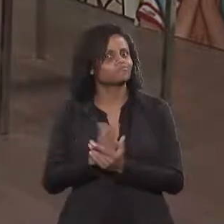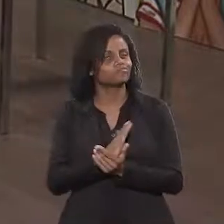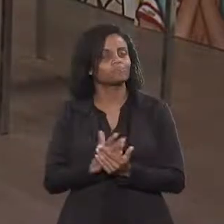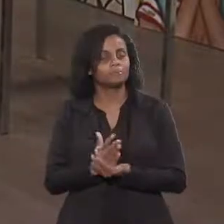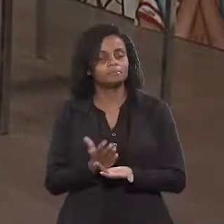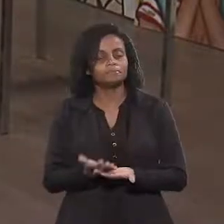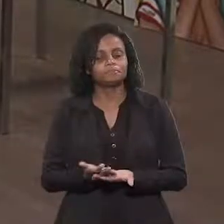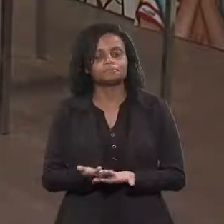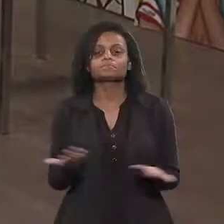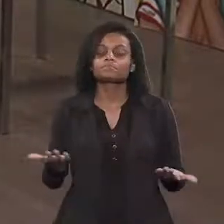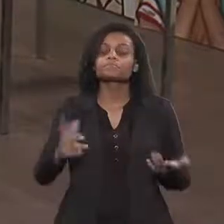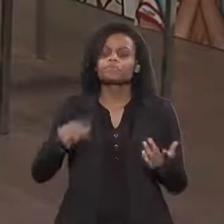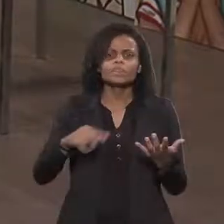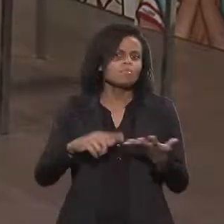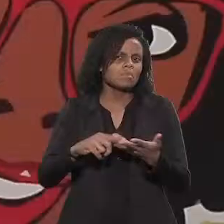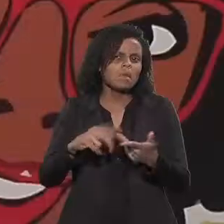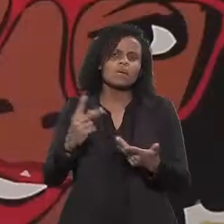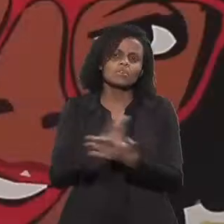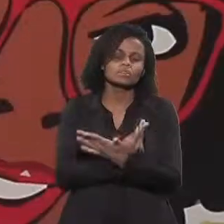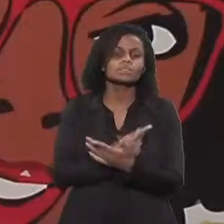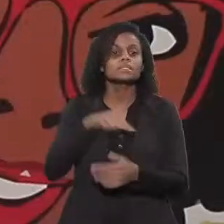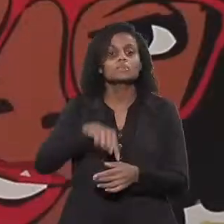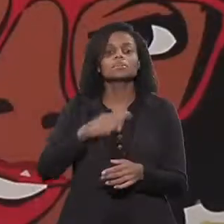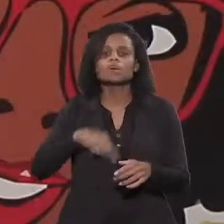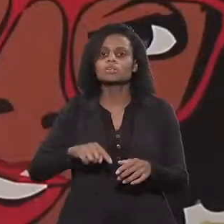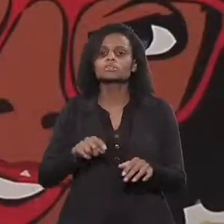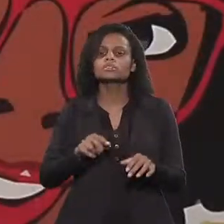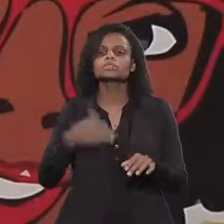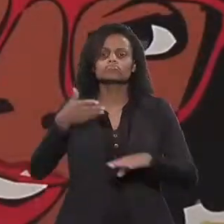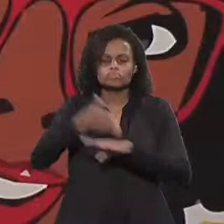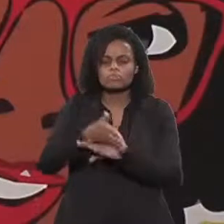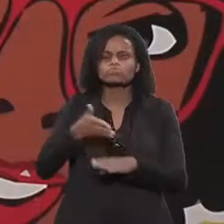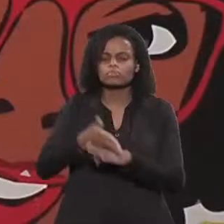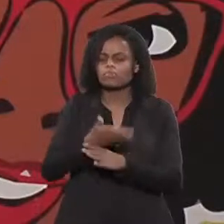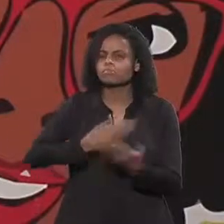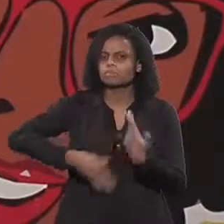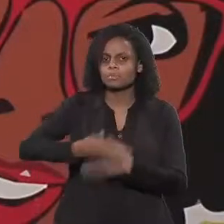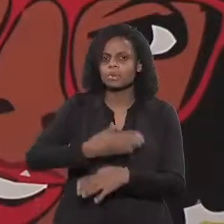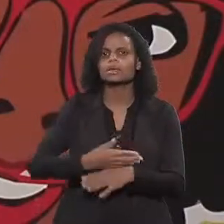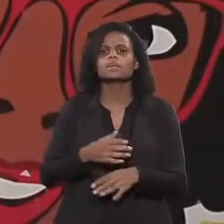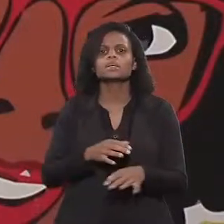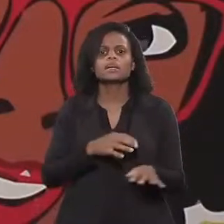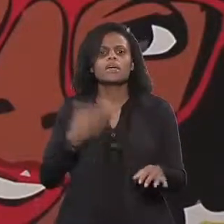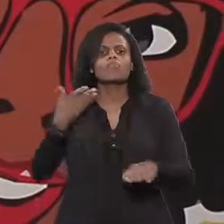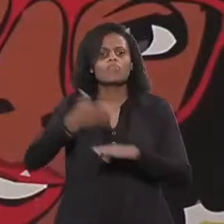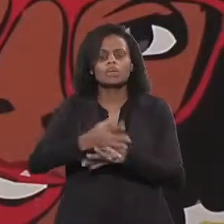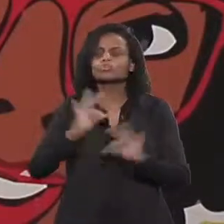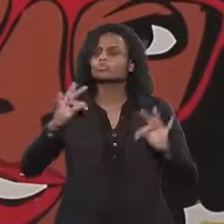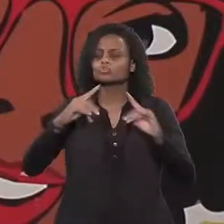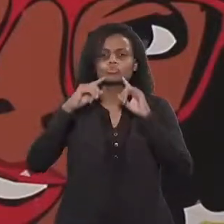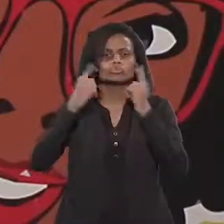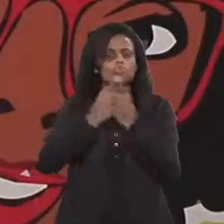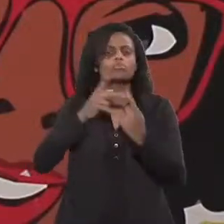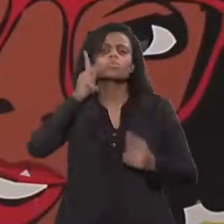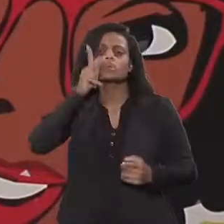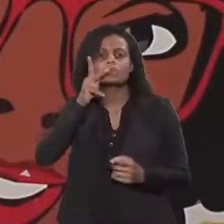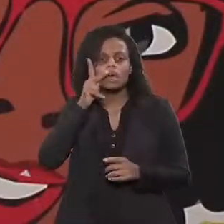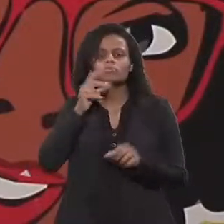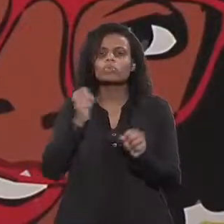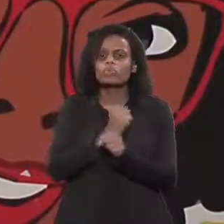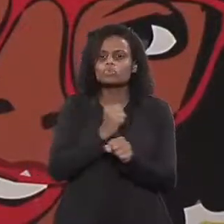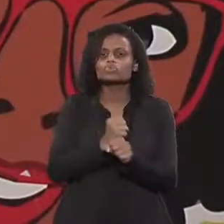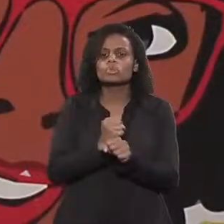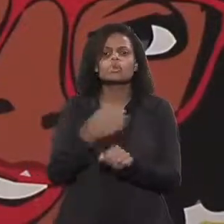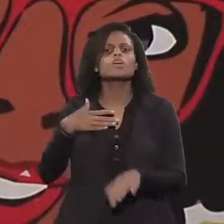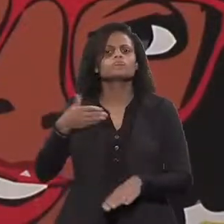essas situações que ocorreram aqui, mas a gente tem feito um mandato participativo aqui, venho a todas as sessões de plenário, construindo mesmo